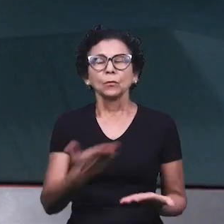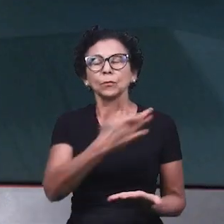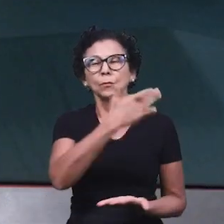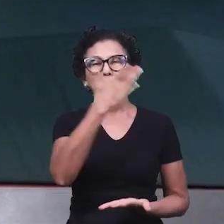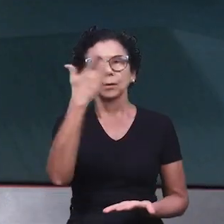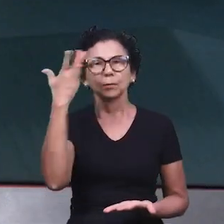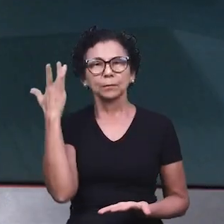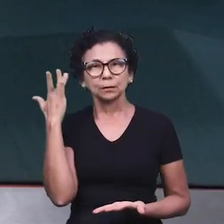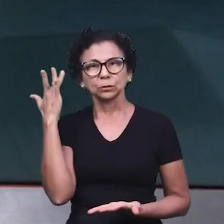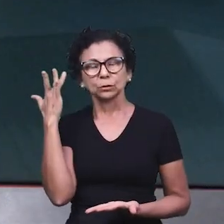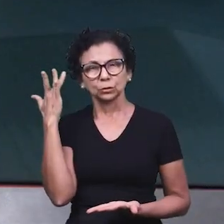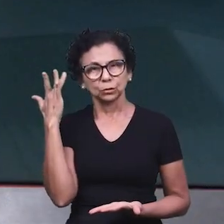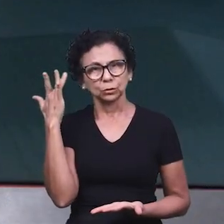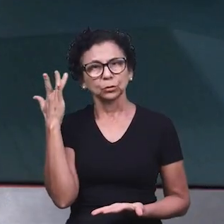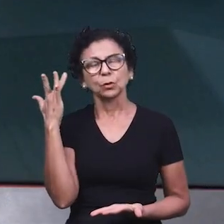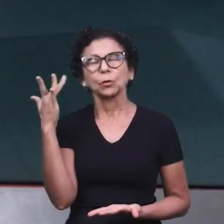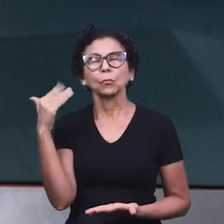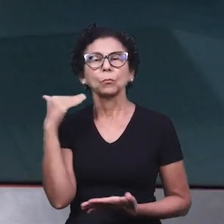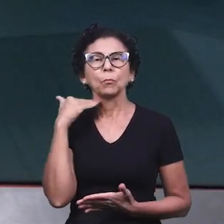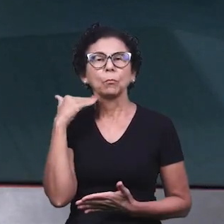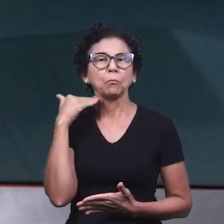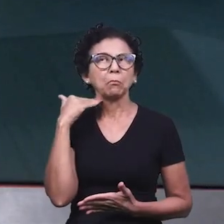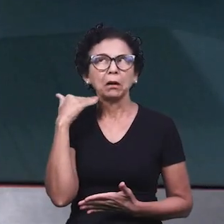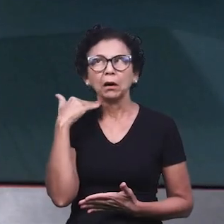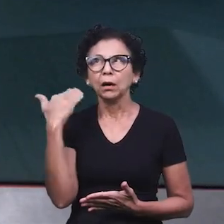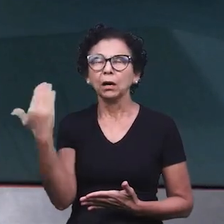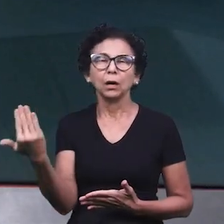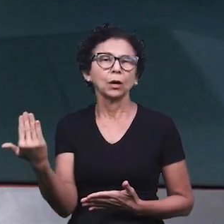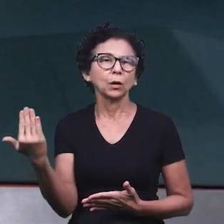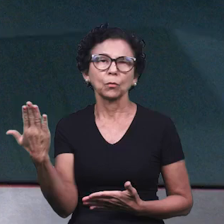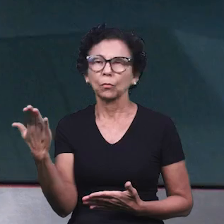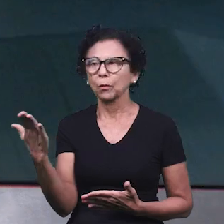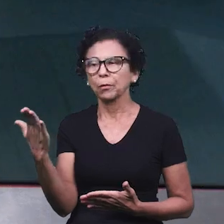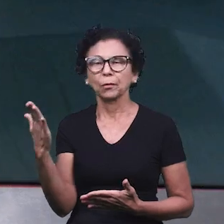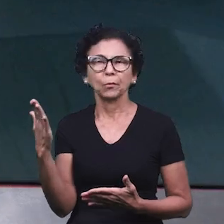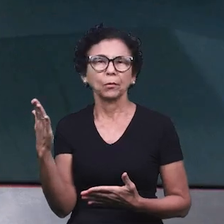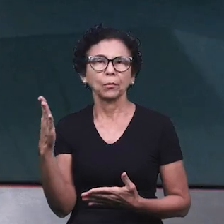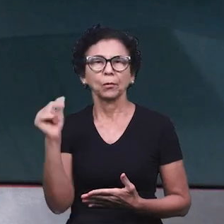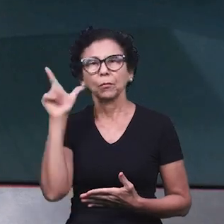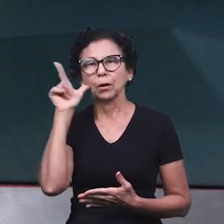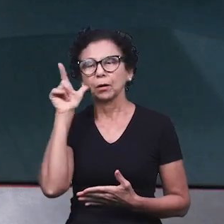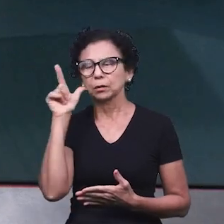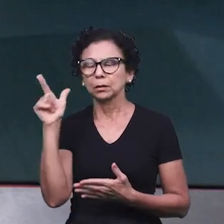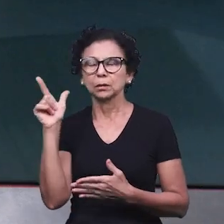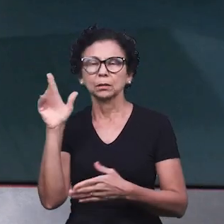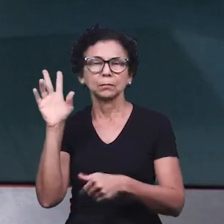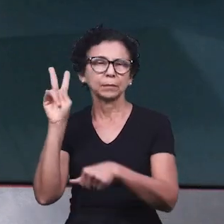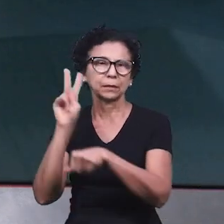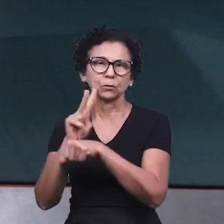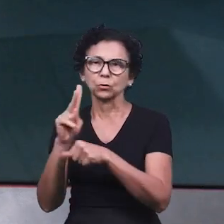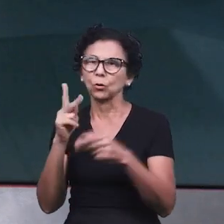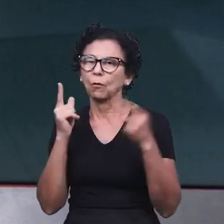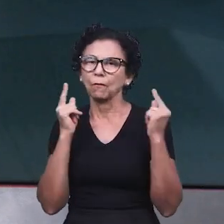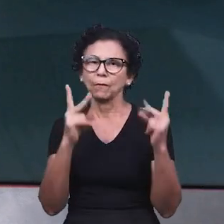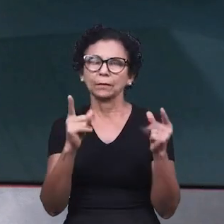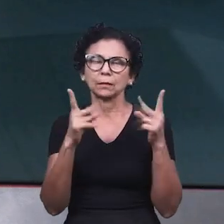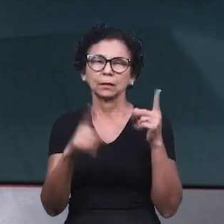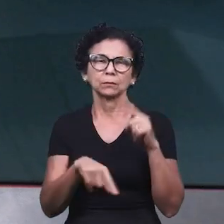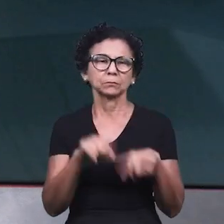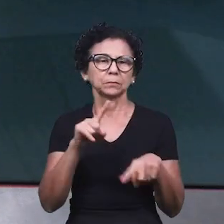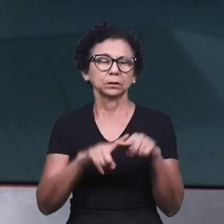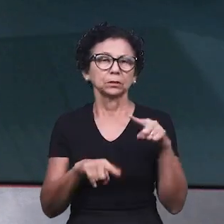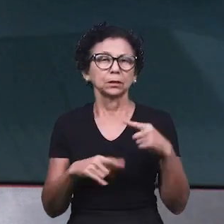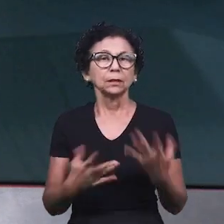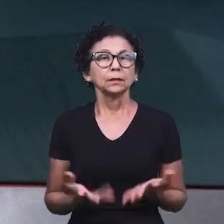do crédito, o credor, a instituição financeira, o credor de alguma forma, a loja que te vendeu, a empresa